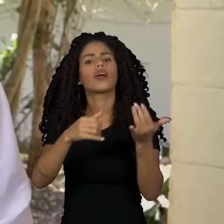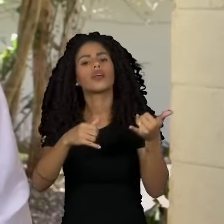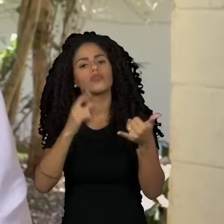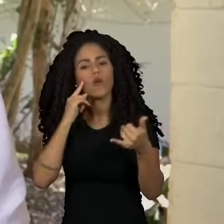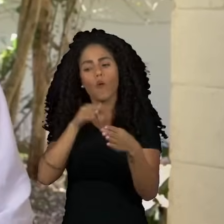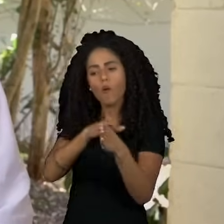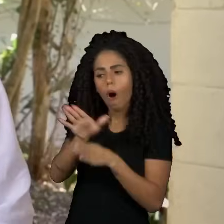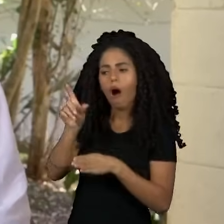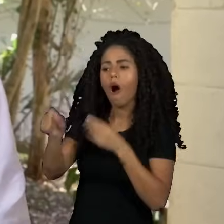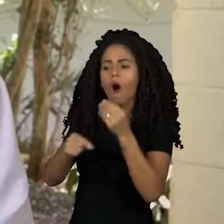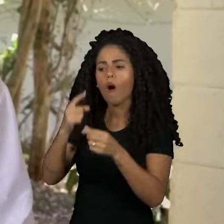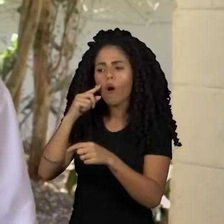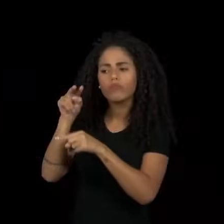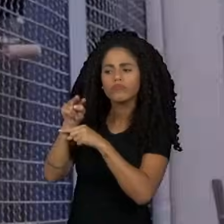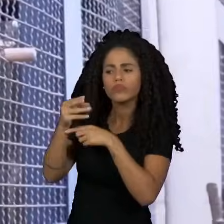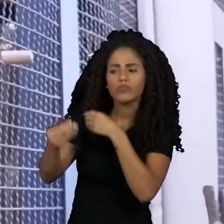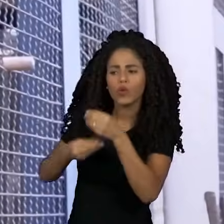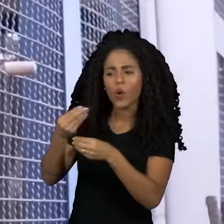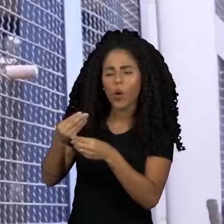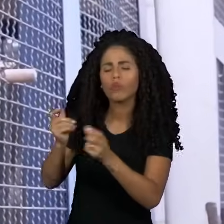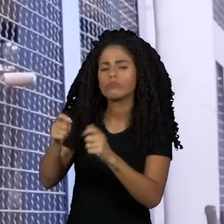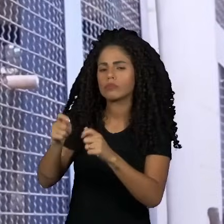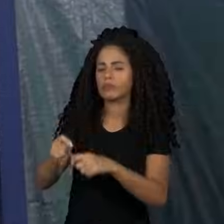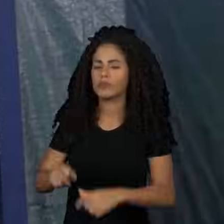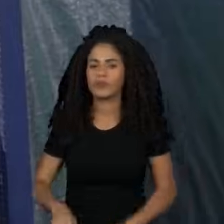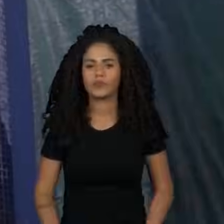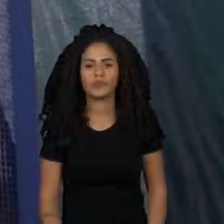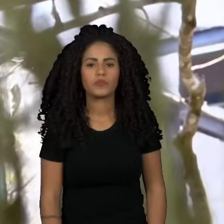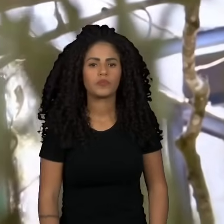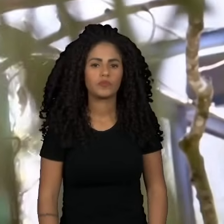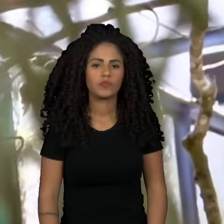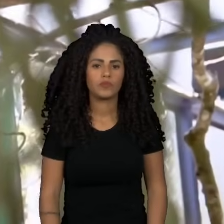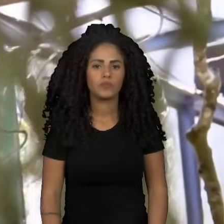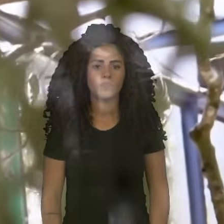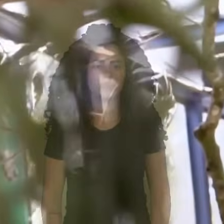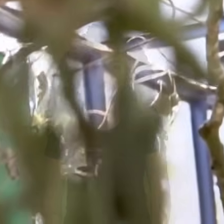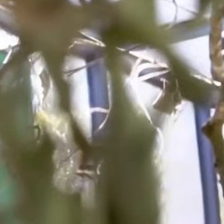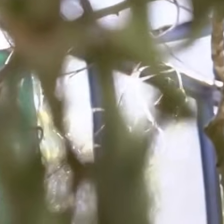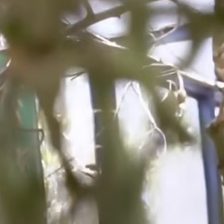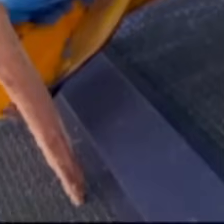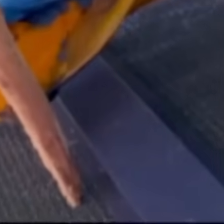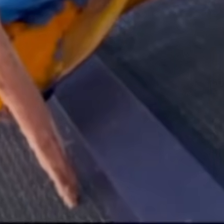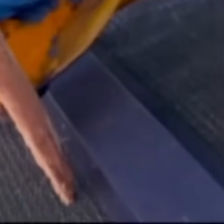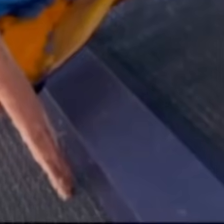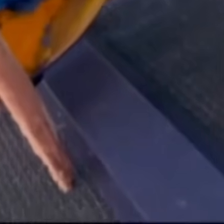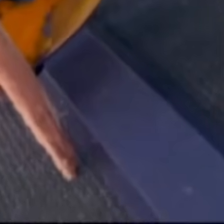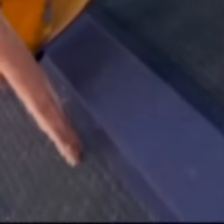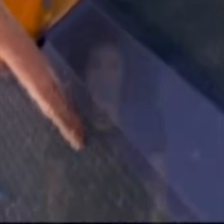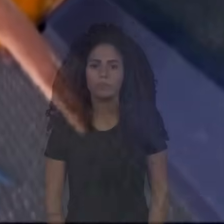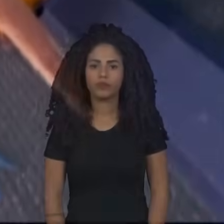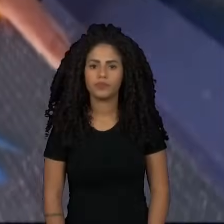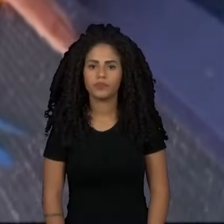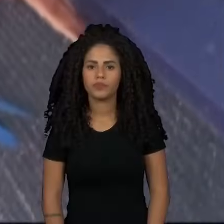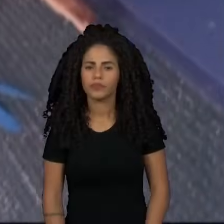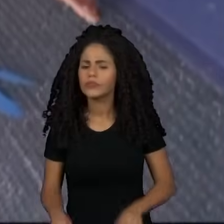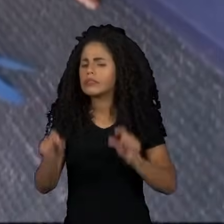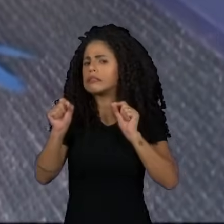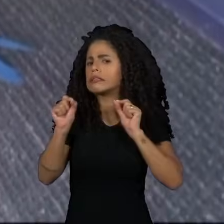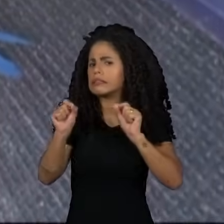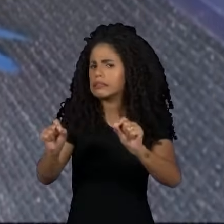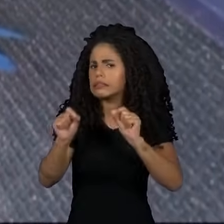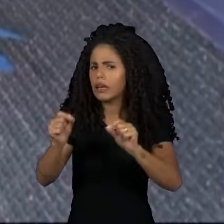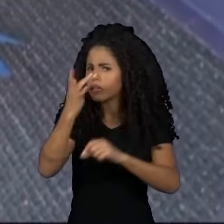orientar de como proceder. mantém um